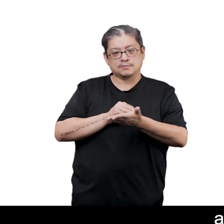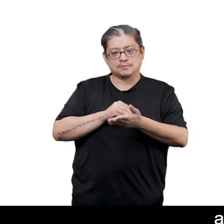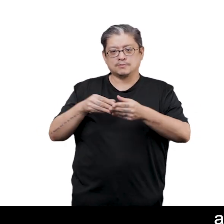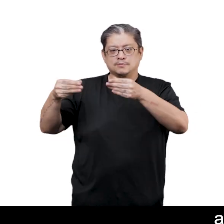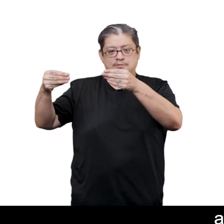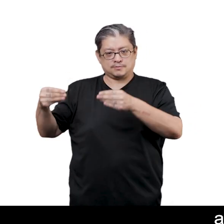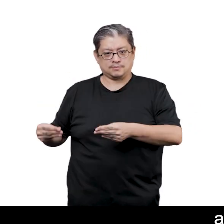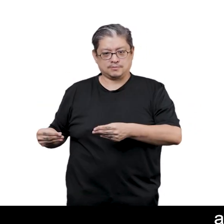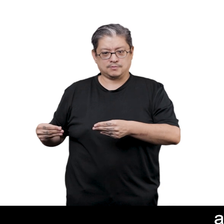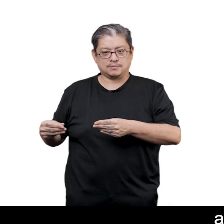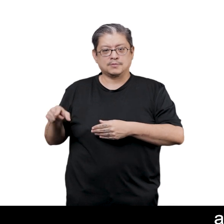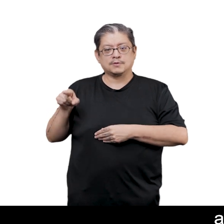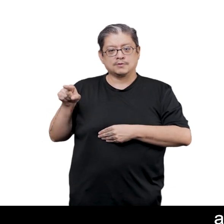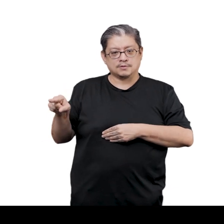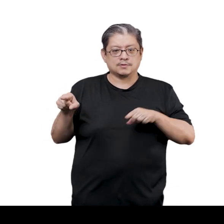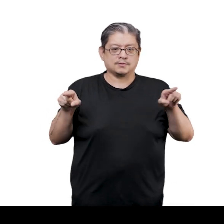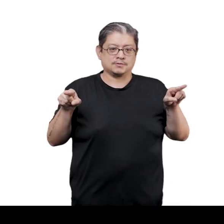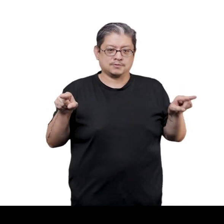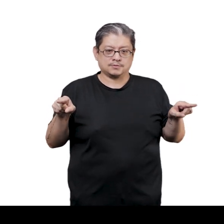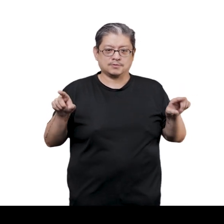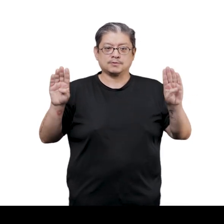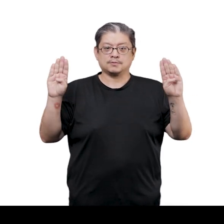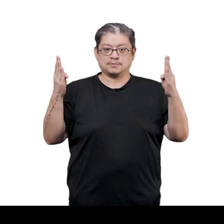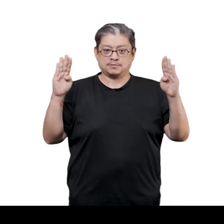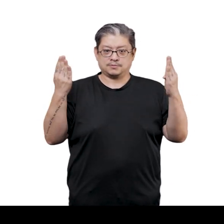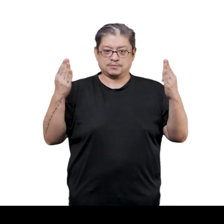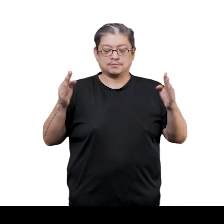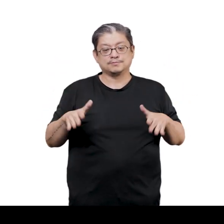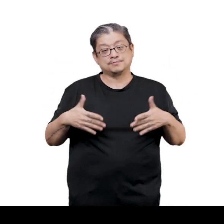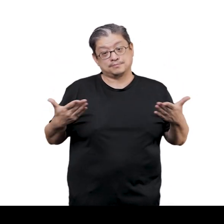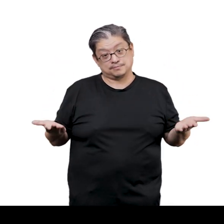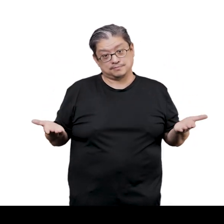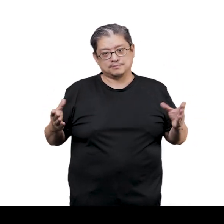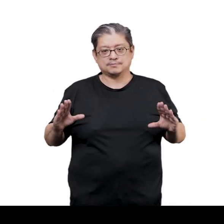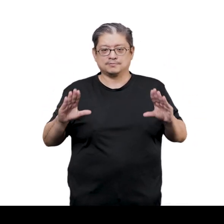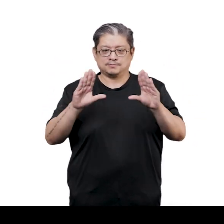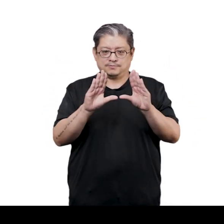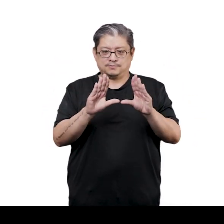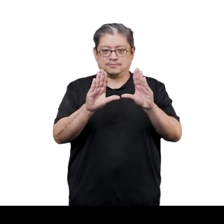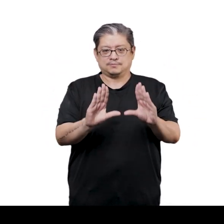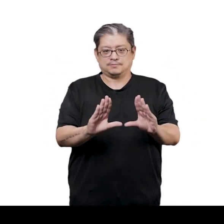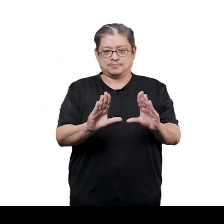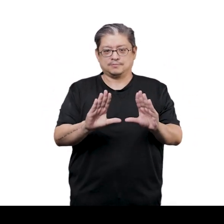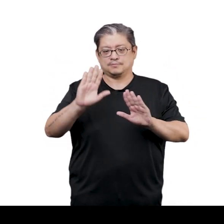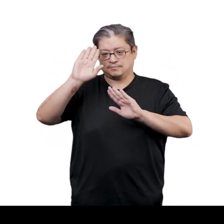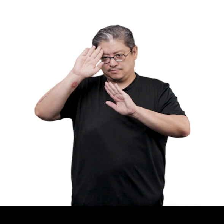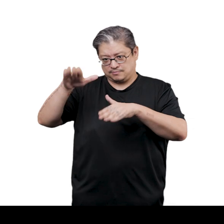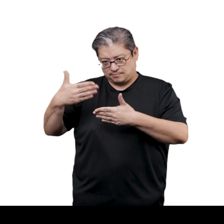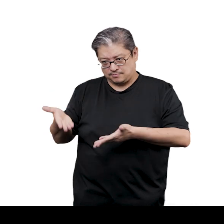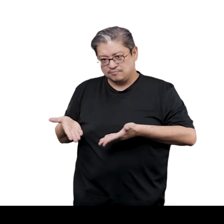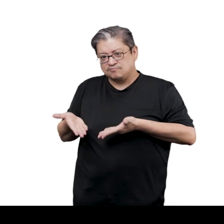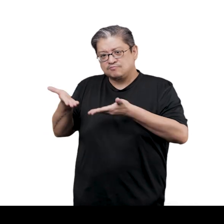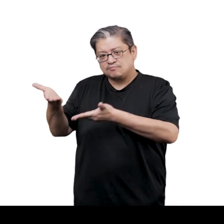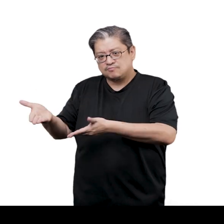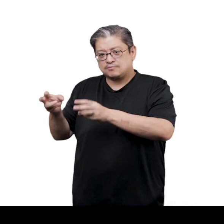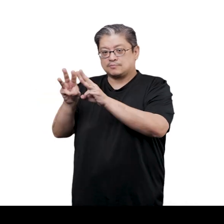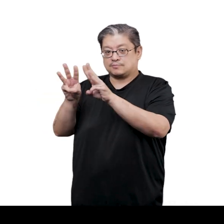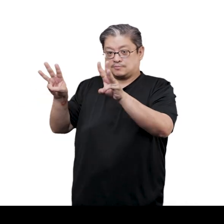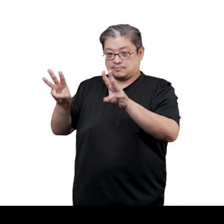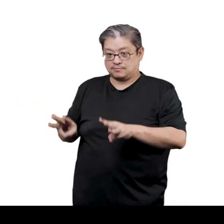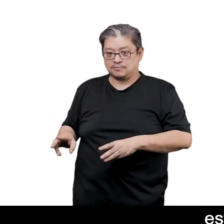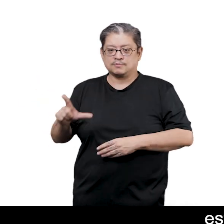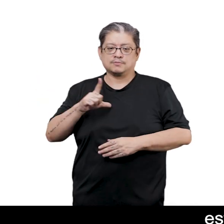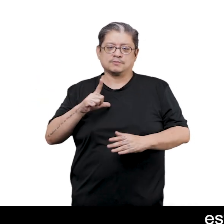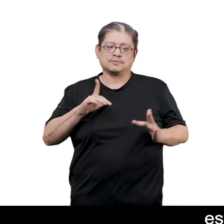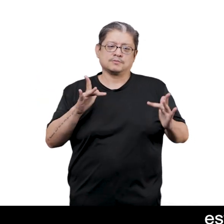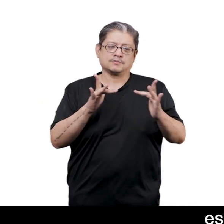às dos cavaletes de Bobardi, ambas de madeira. Assim, a obra de Galland, feita especialmente para o